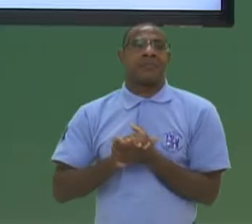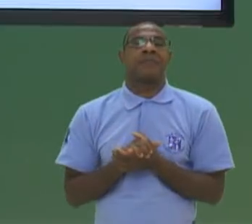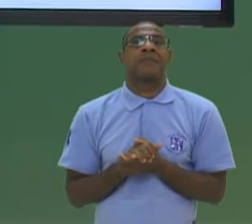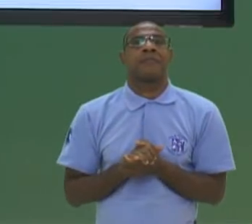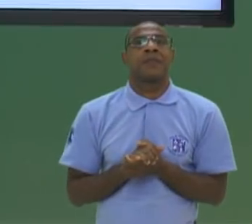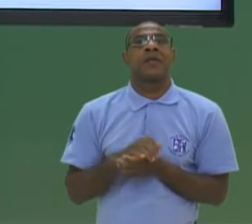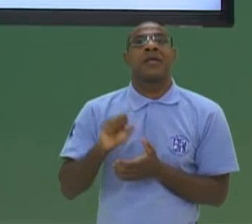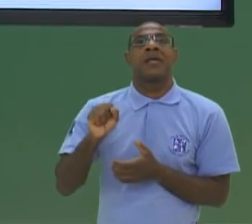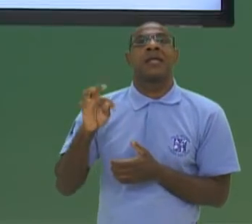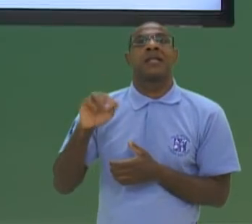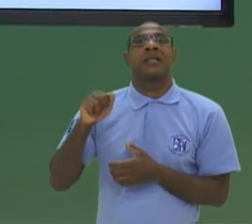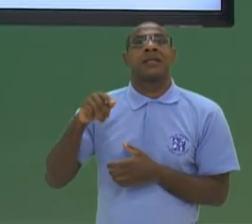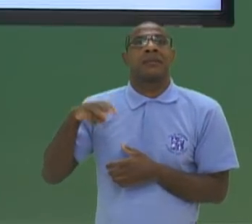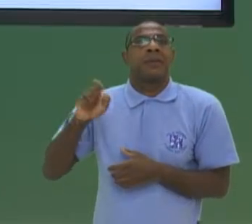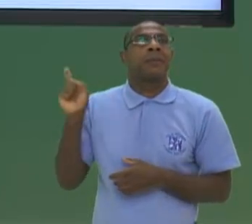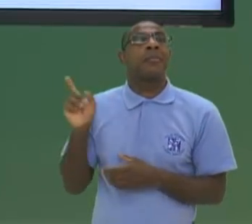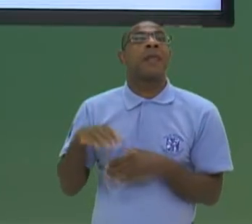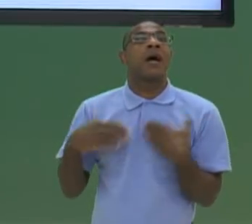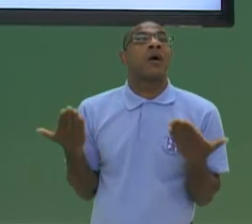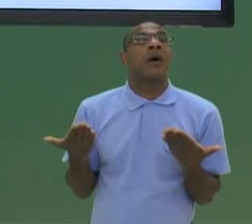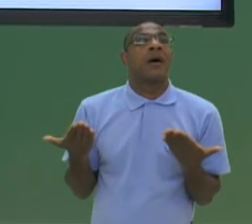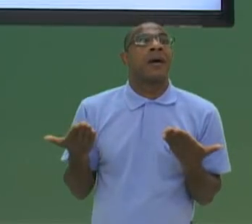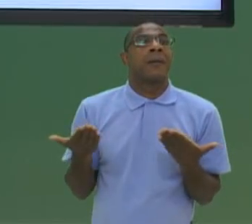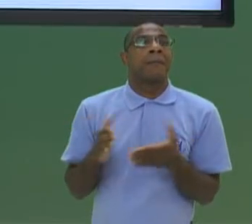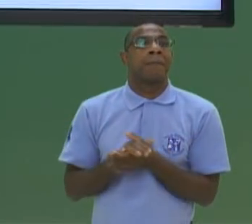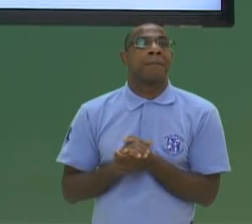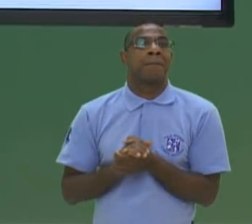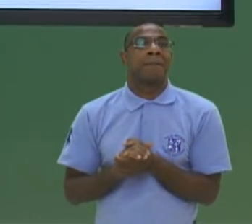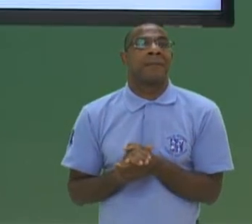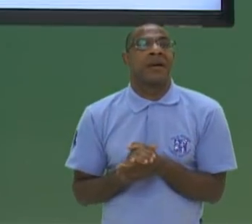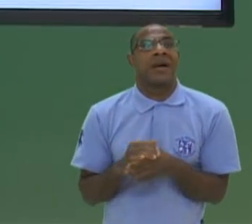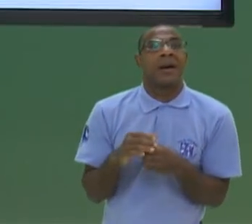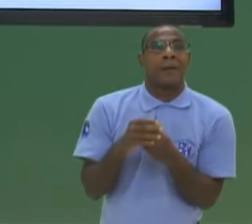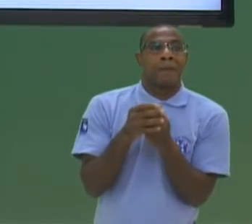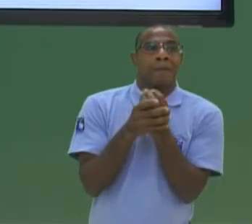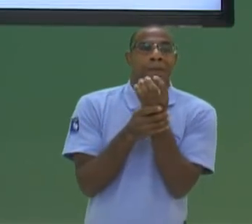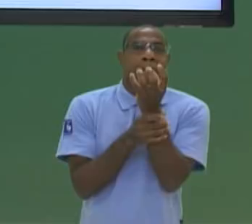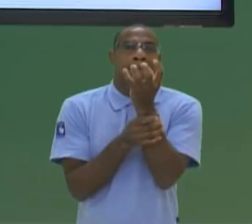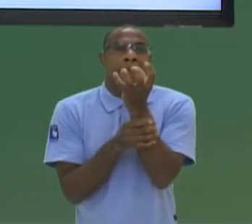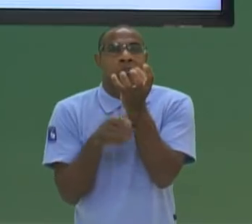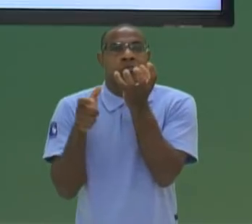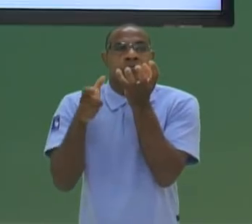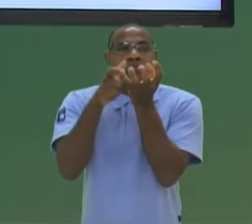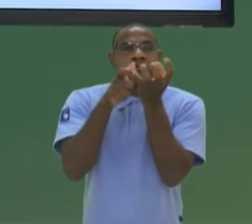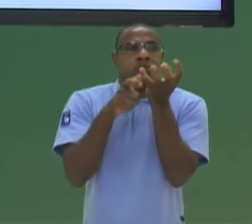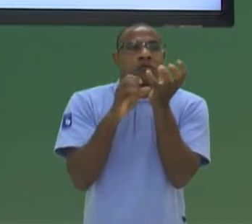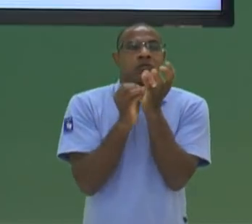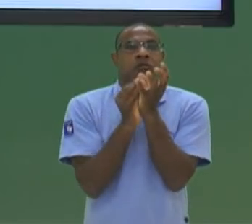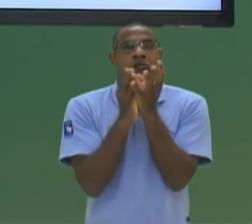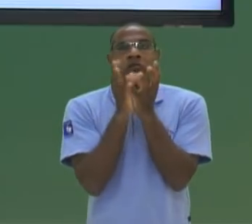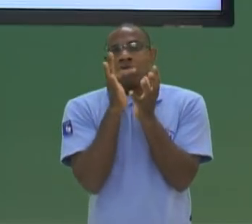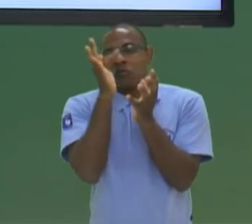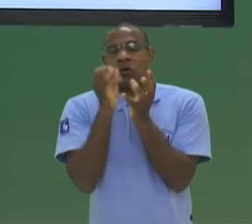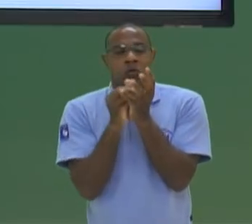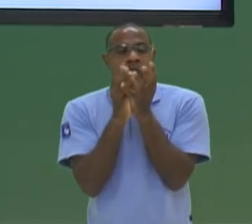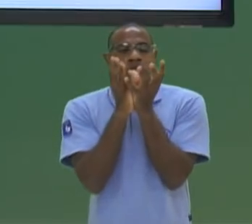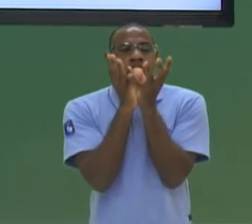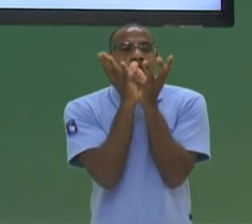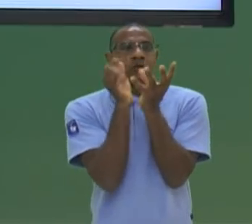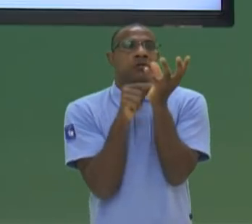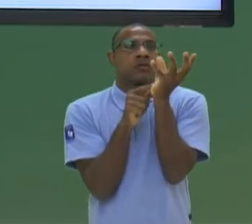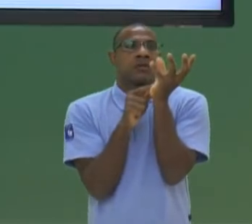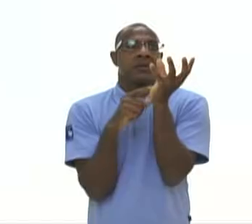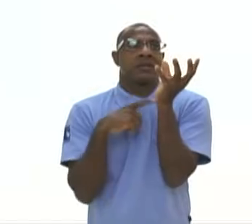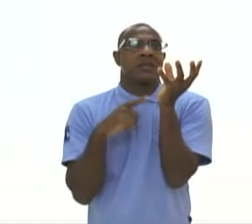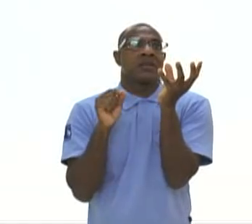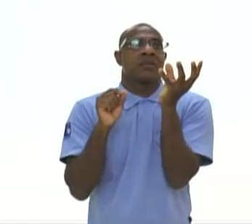flor. As partes da flor que a gente ainda não falou são as partes acessórias. A gente tem uma